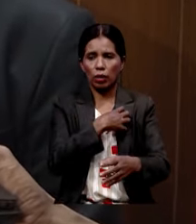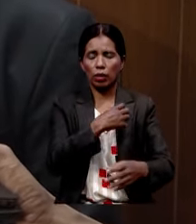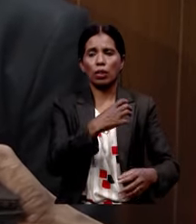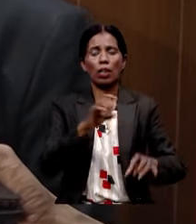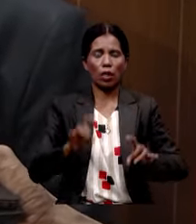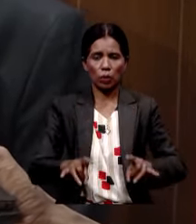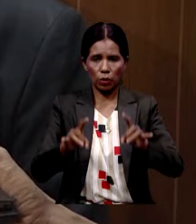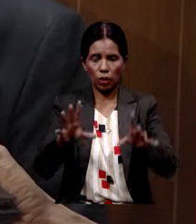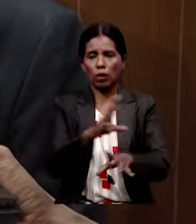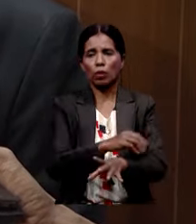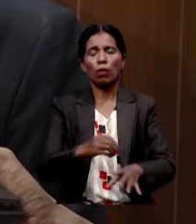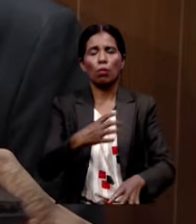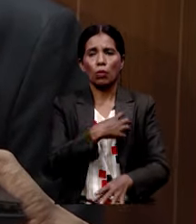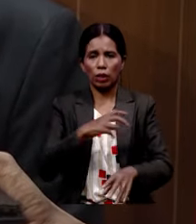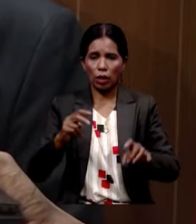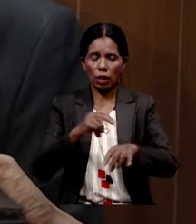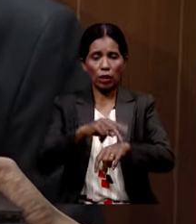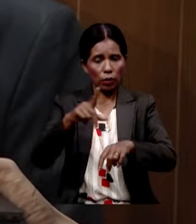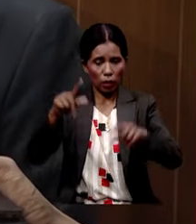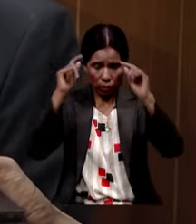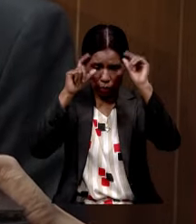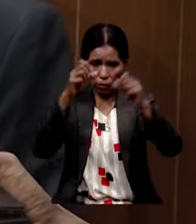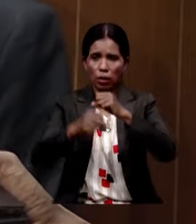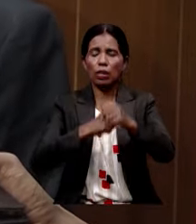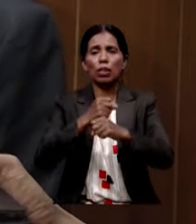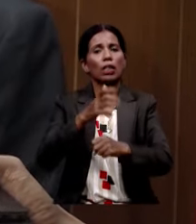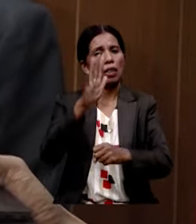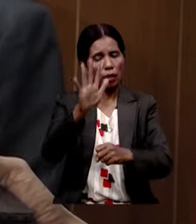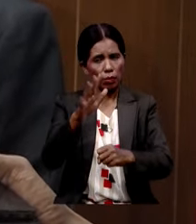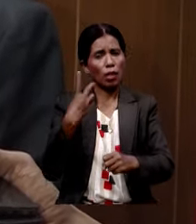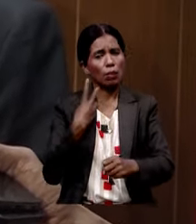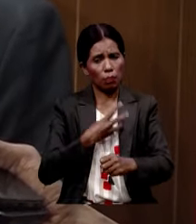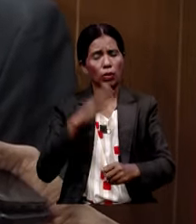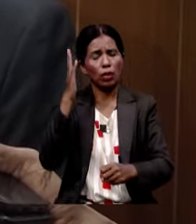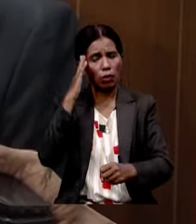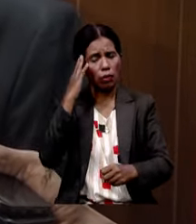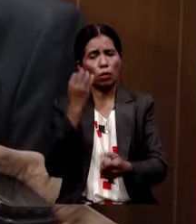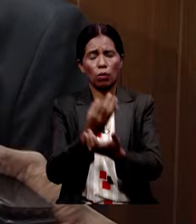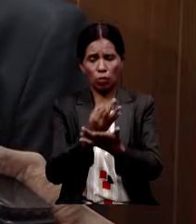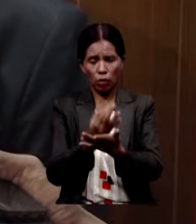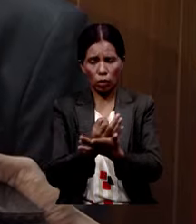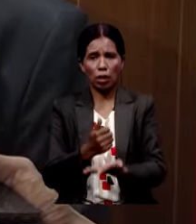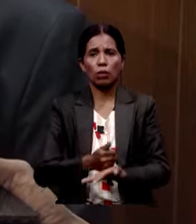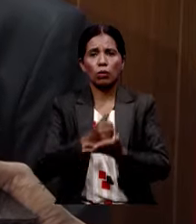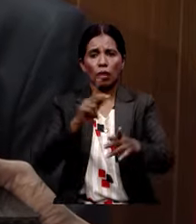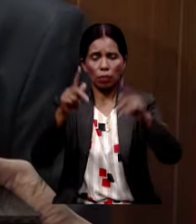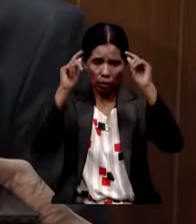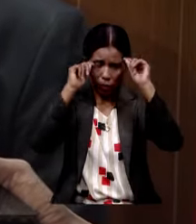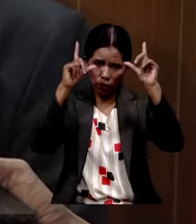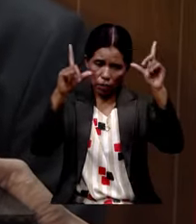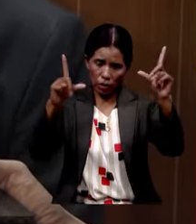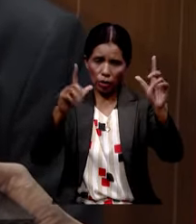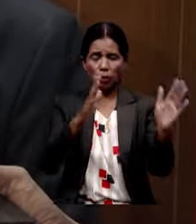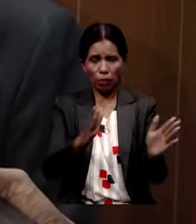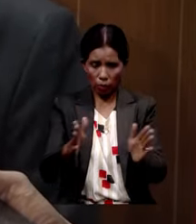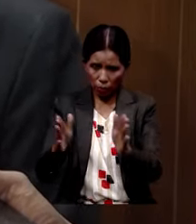no polícia nacional Timor-Leste matina limatan. Nomos amimos anunciu ona fundos balun hodi azura Timor-Leste prepara